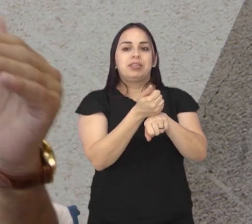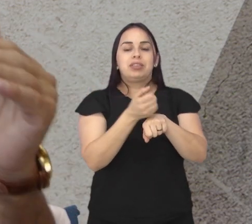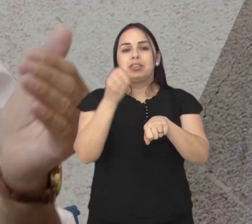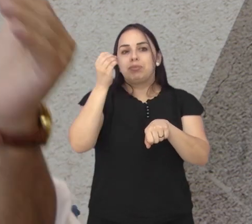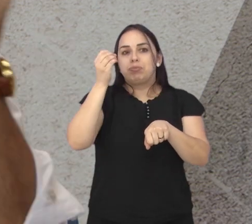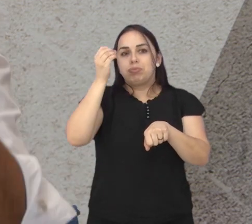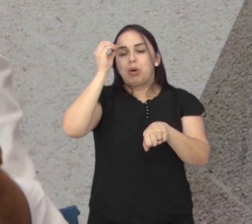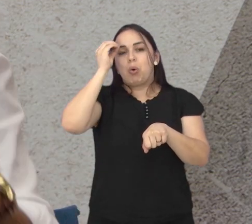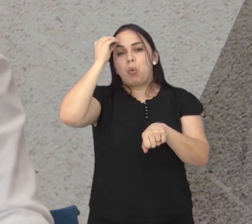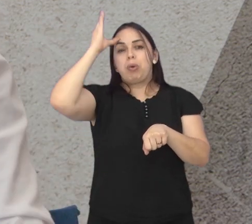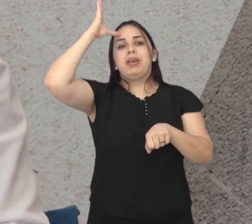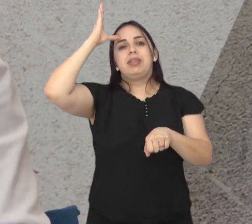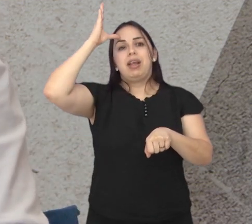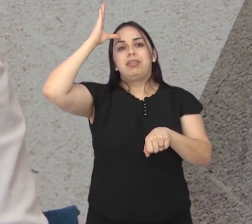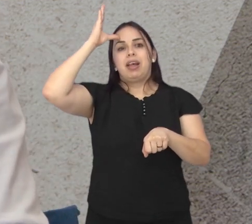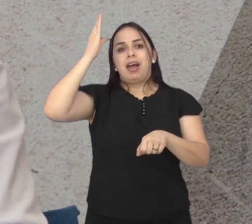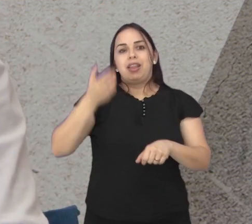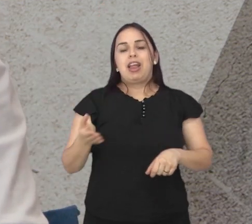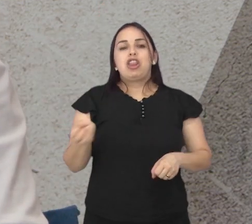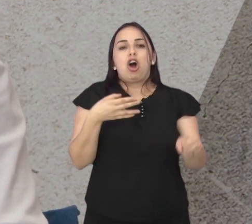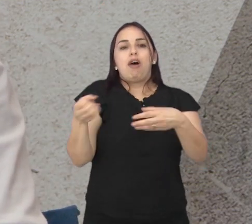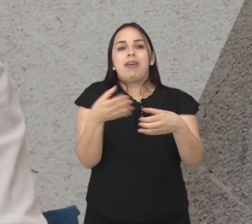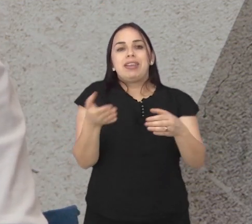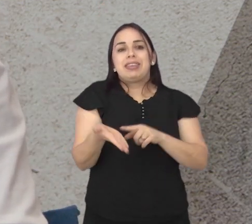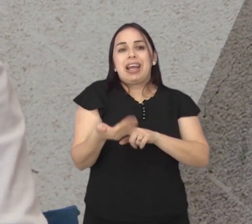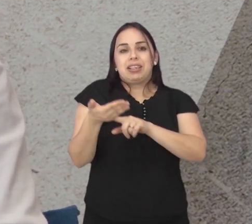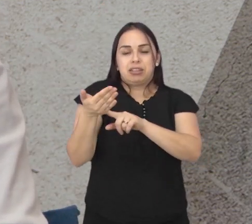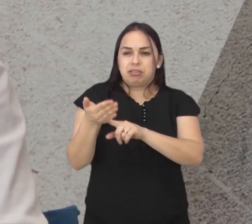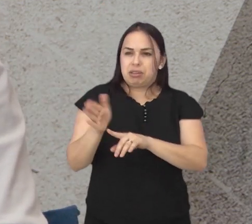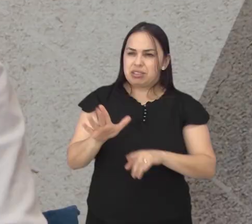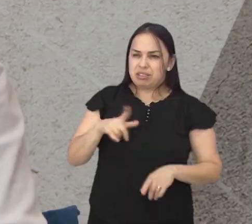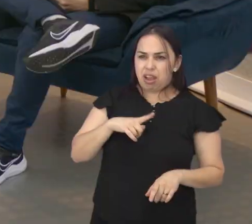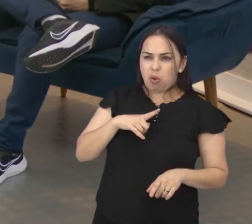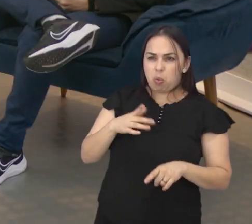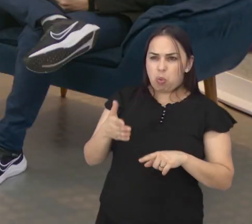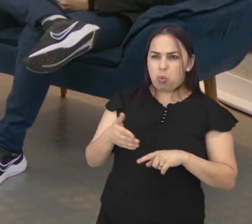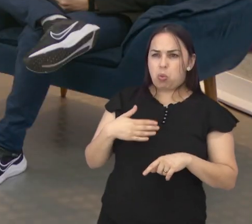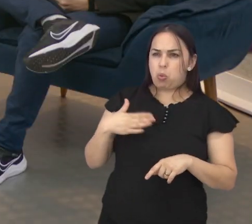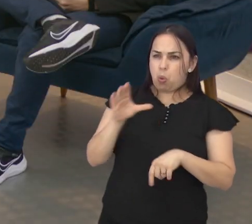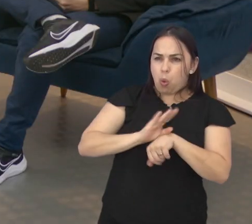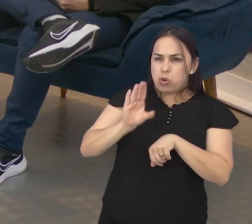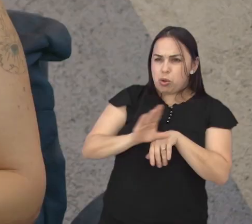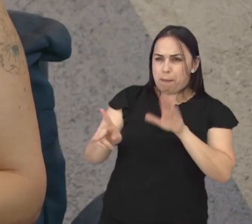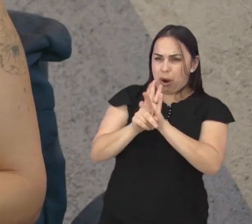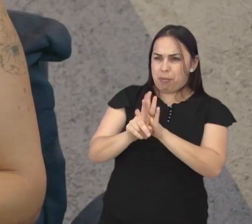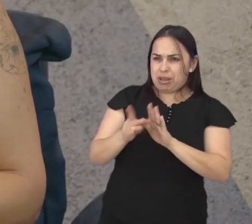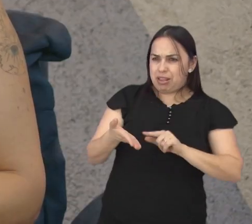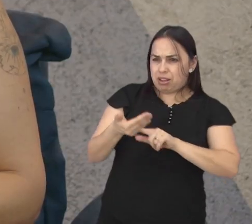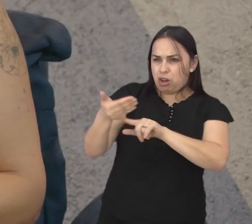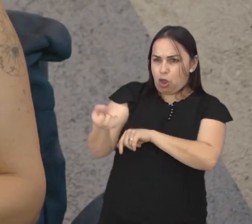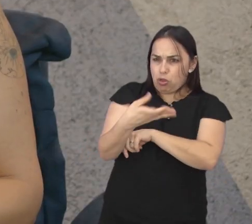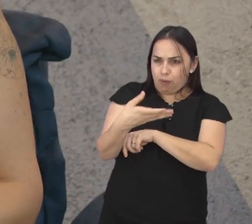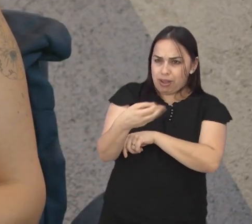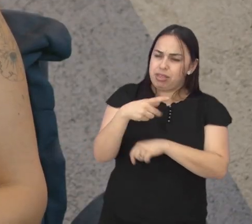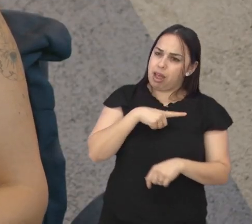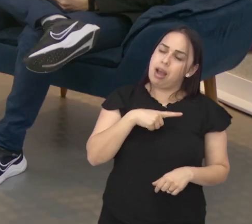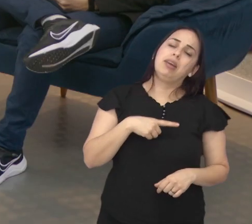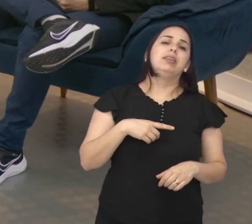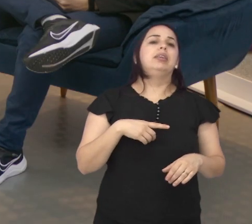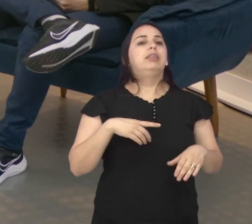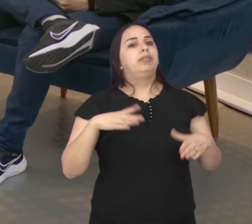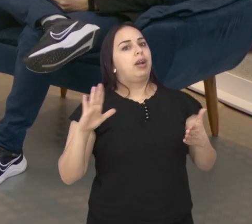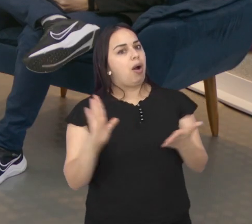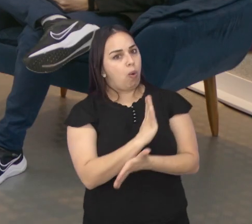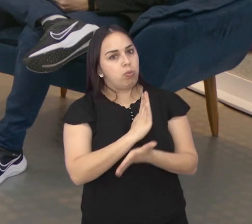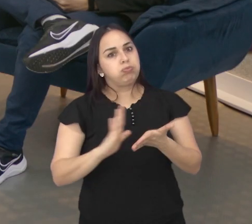tenha conhecimento nas novas tecnologias. Isso faz toda a diferença. E tem um curso específico para essas novas tecnologias? Então,